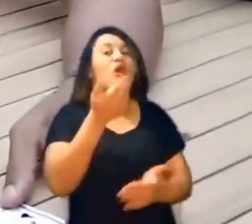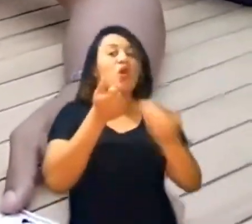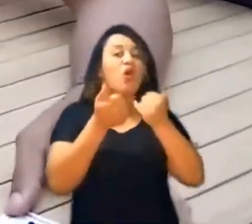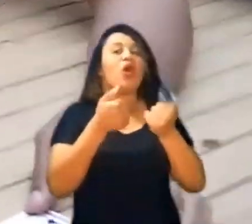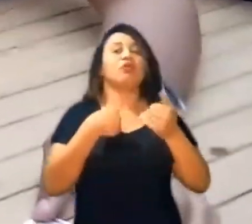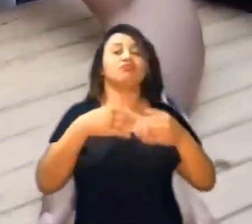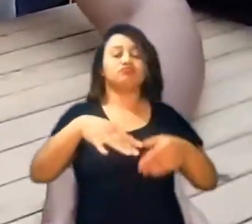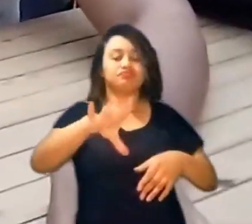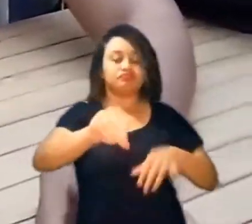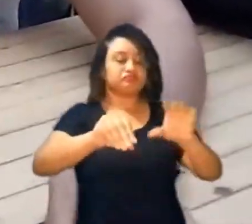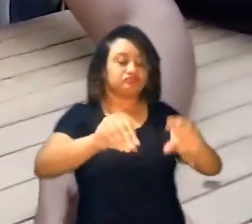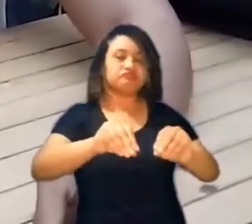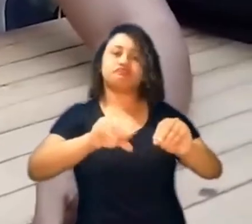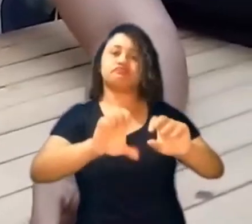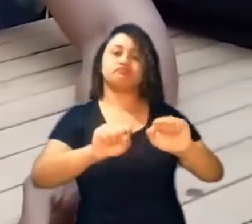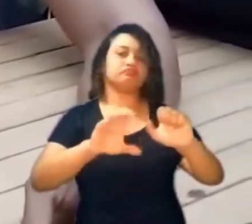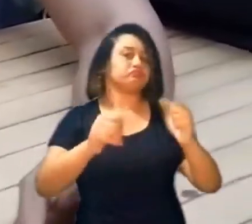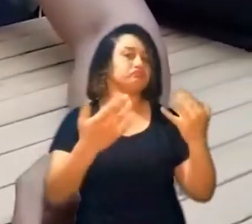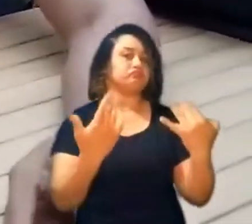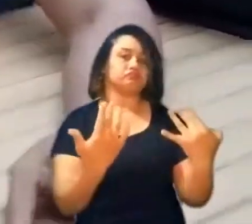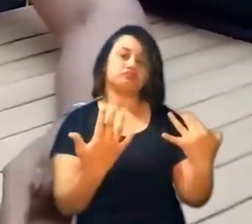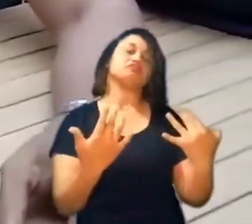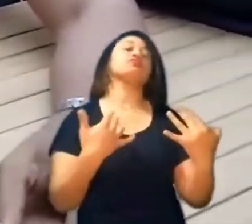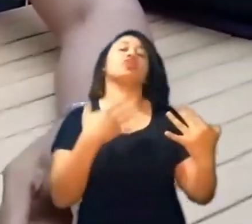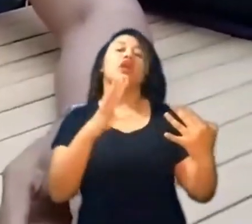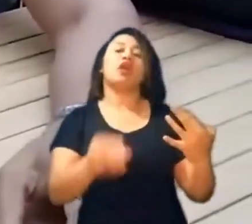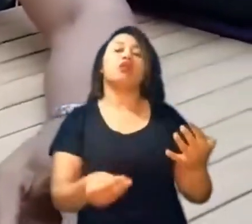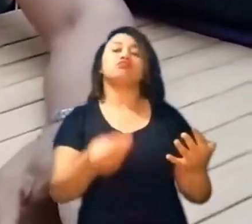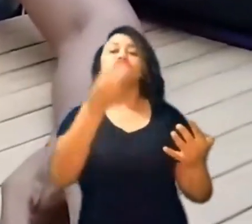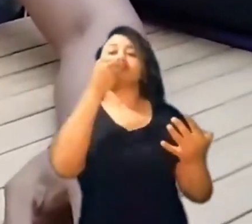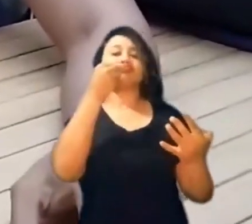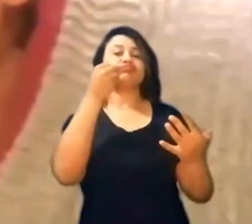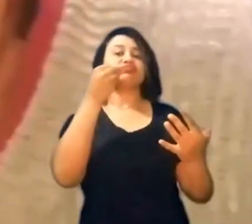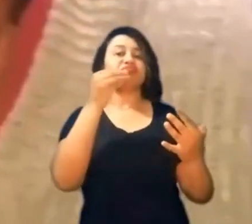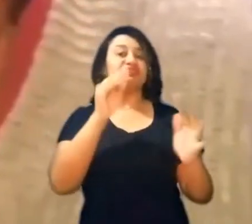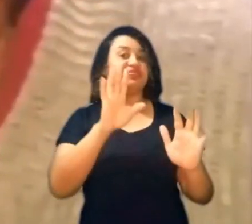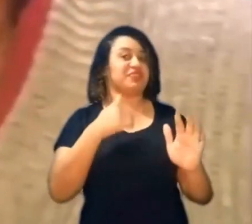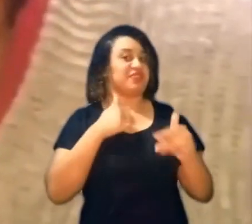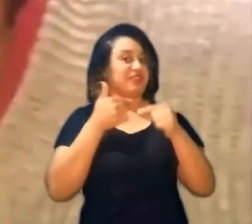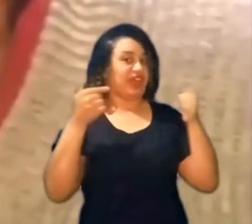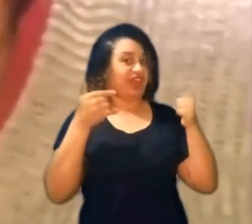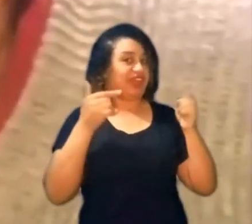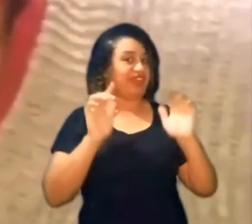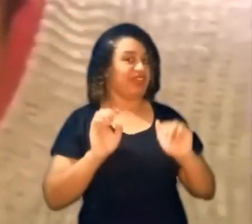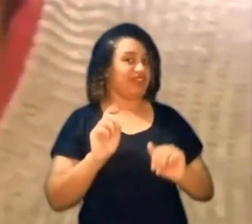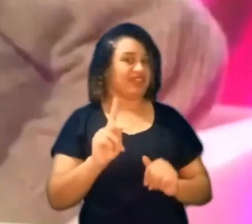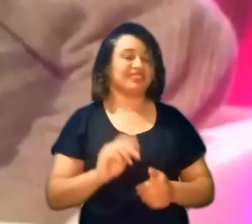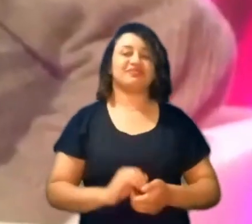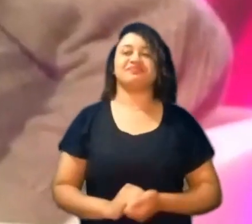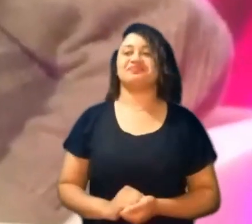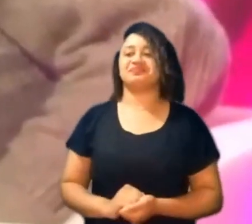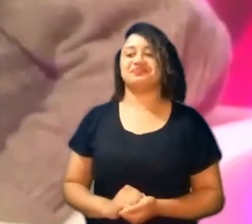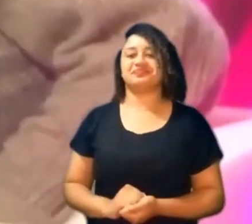mão, tá? E se coloca na boca, não riam.